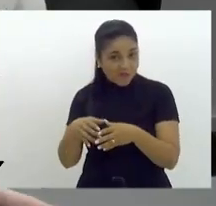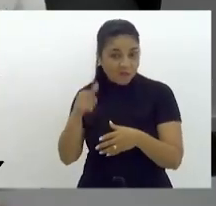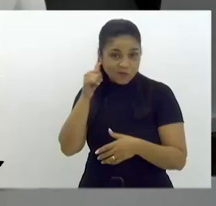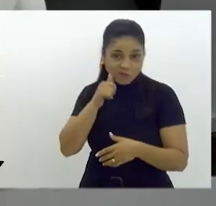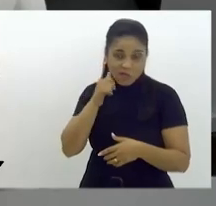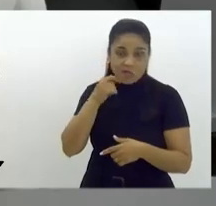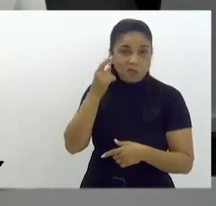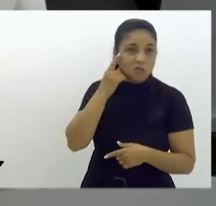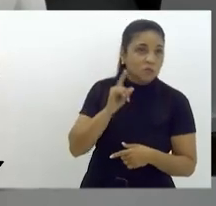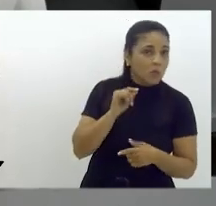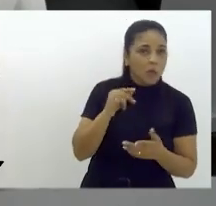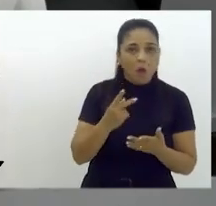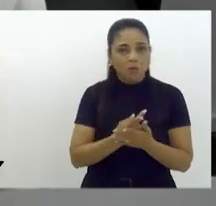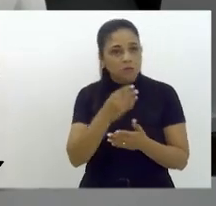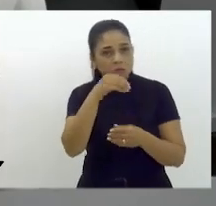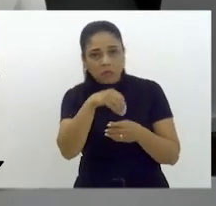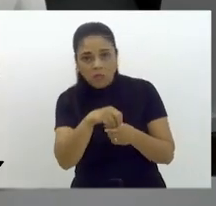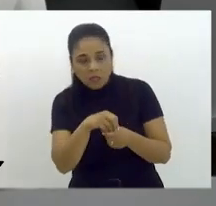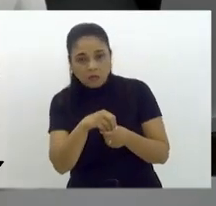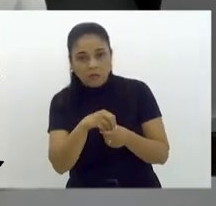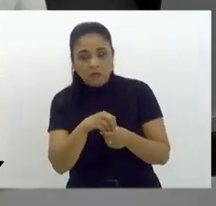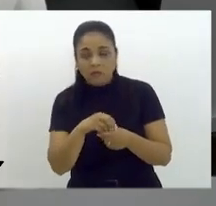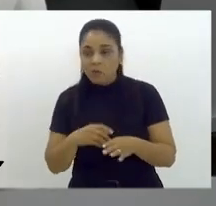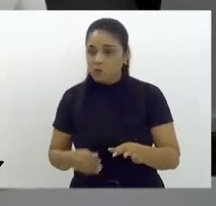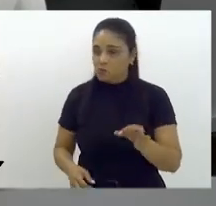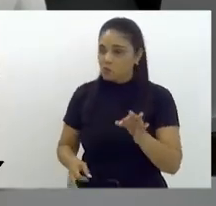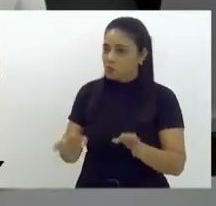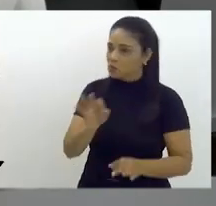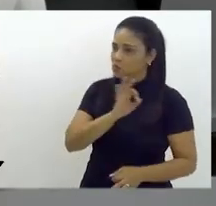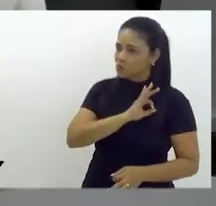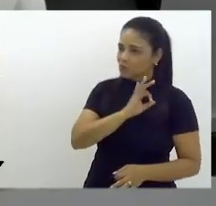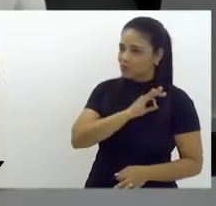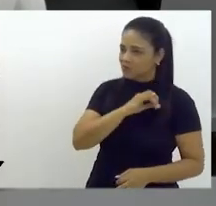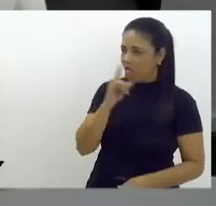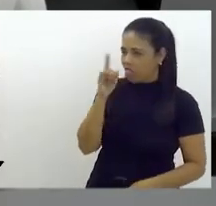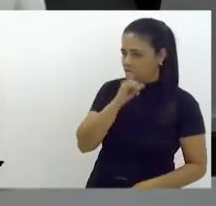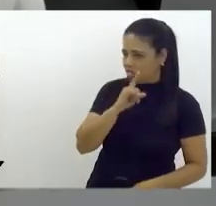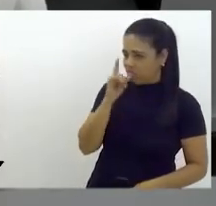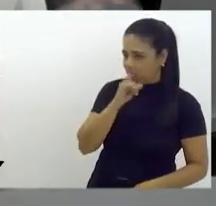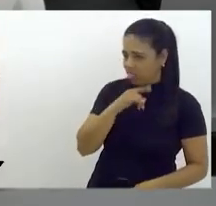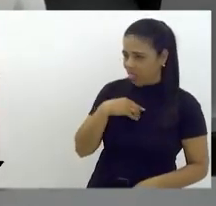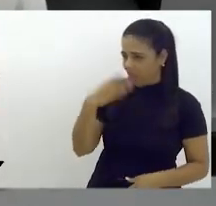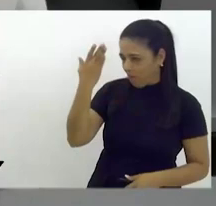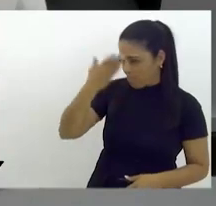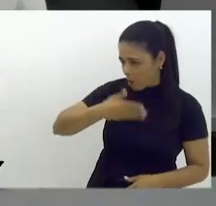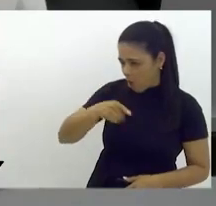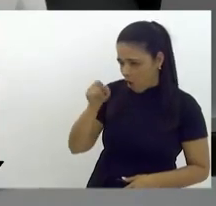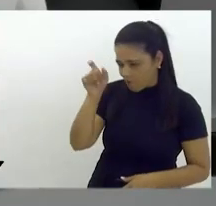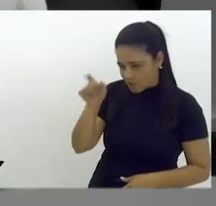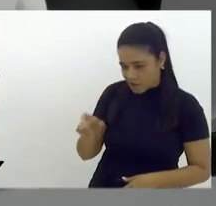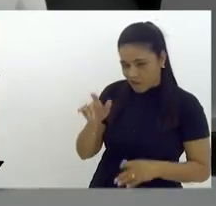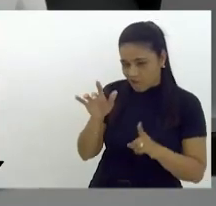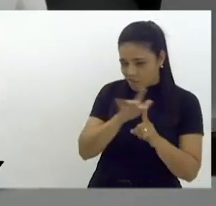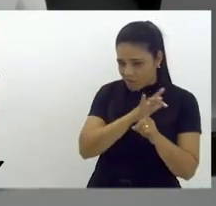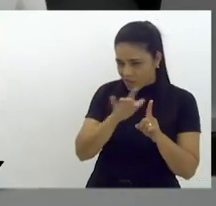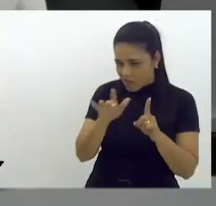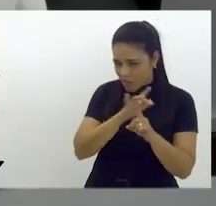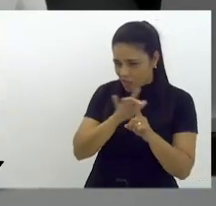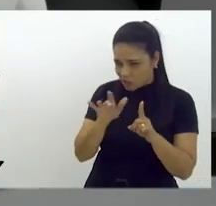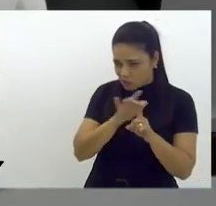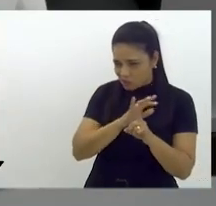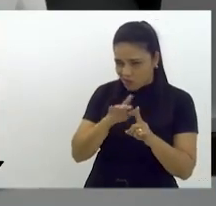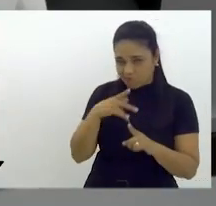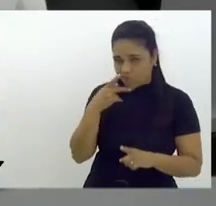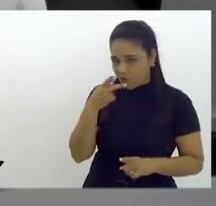sabido bem o que aconteceu mas policiais blefam dizem que tem provas que questionam que a vítima tá dizendo e muitas vezes não